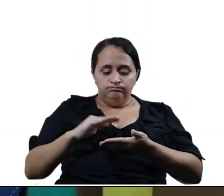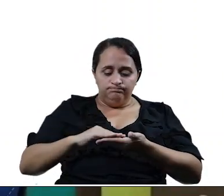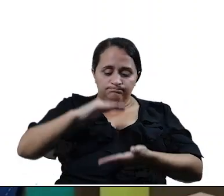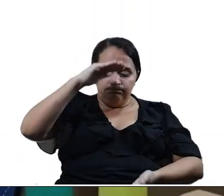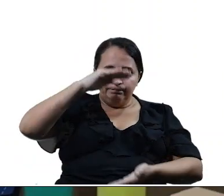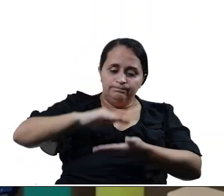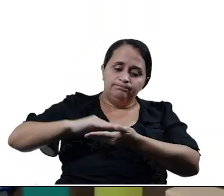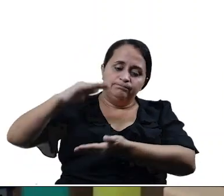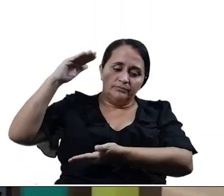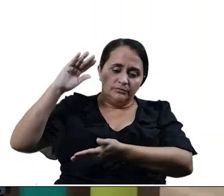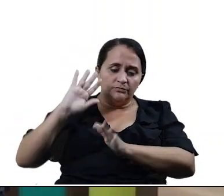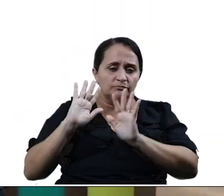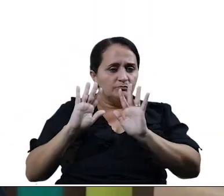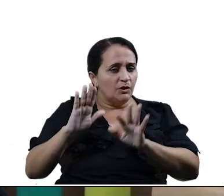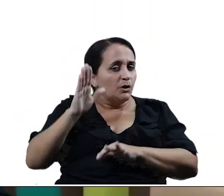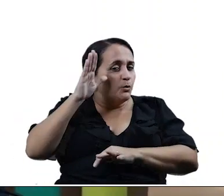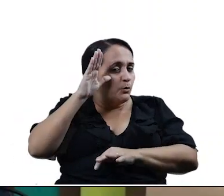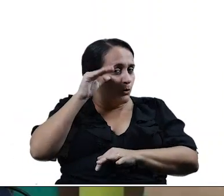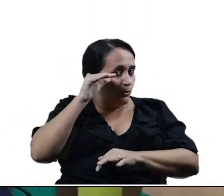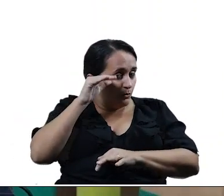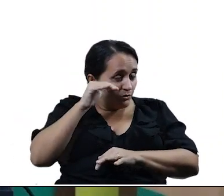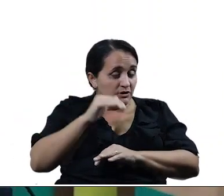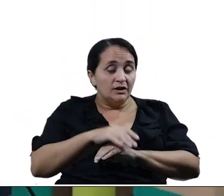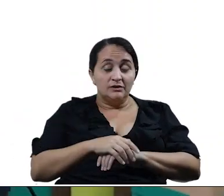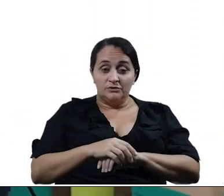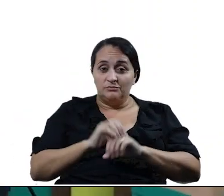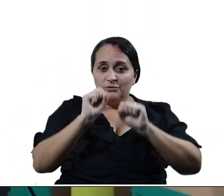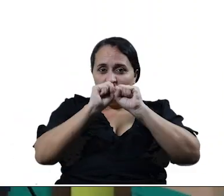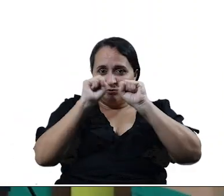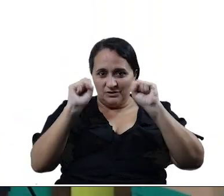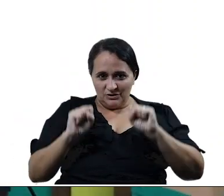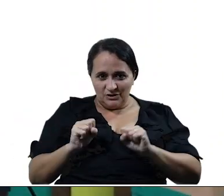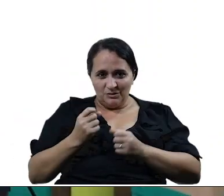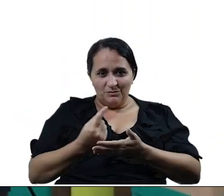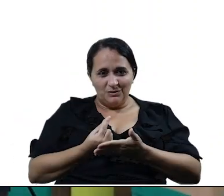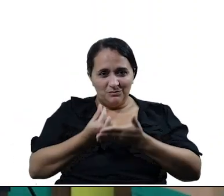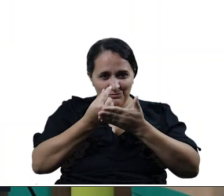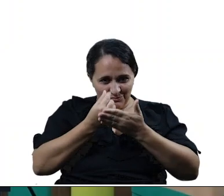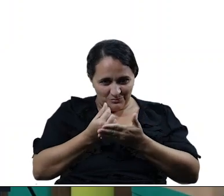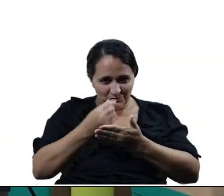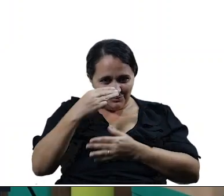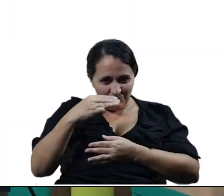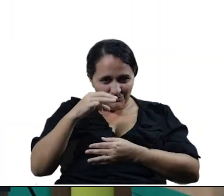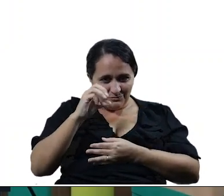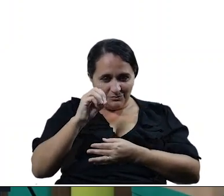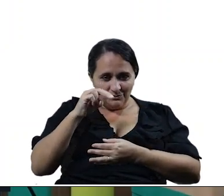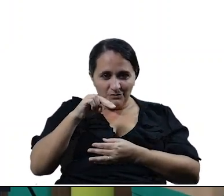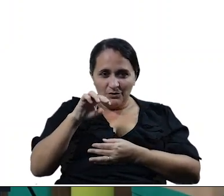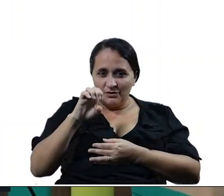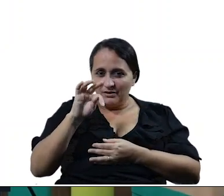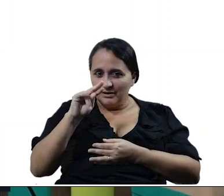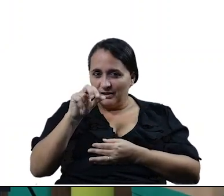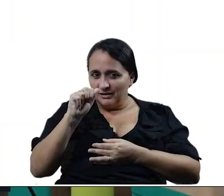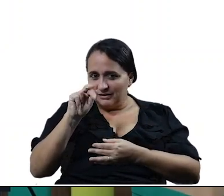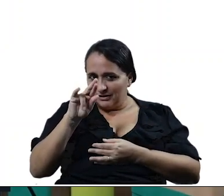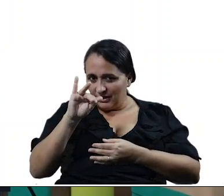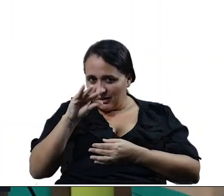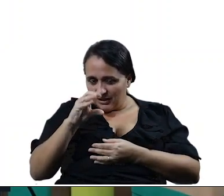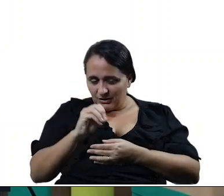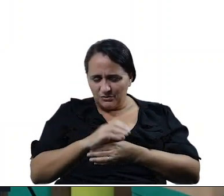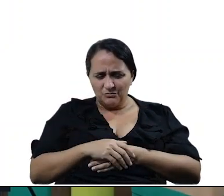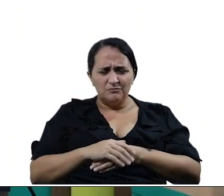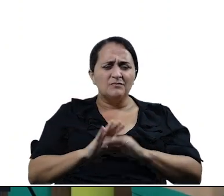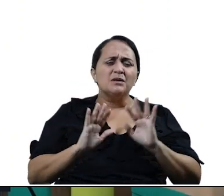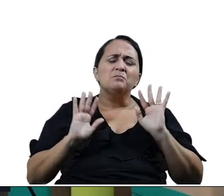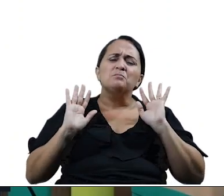essa é uma curiosidade do nosso sistema monetário. Vamos aqui agora perceber qual é o